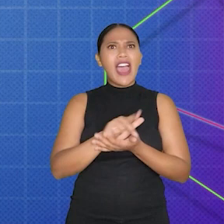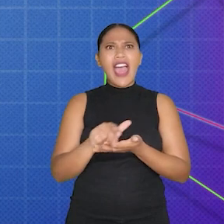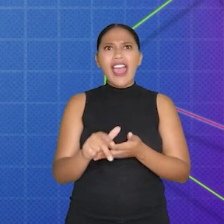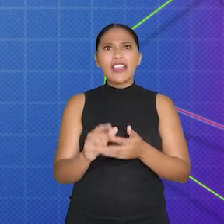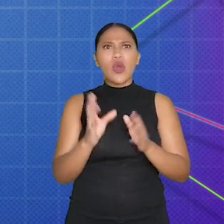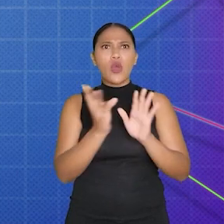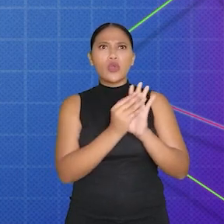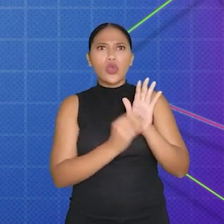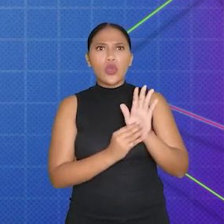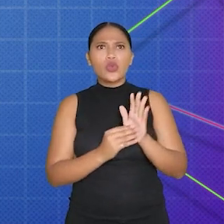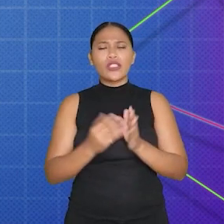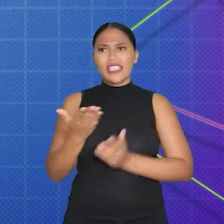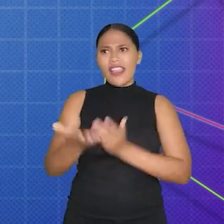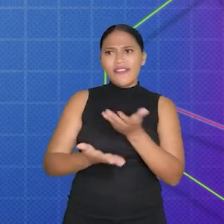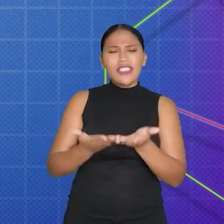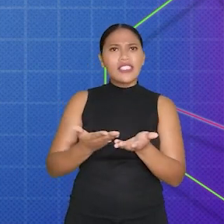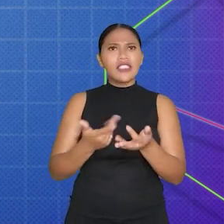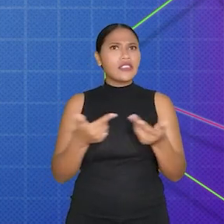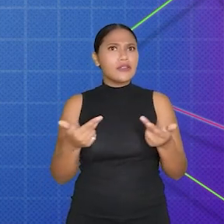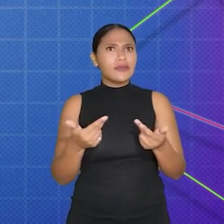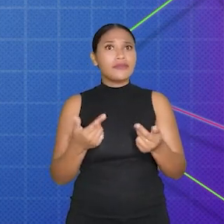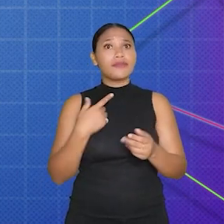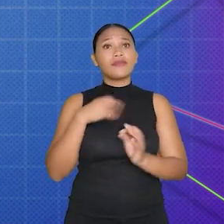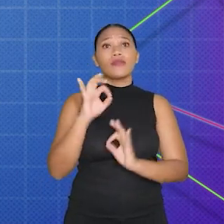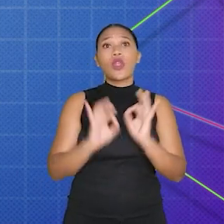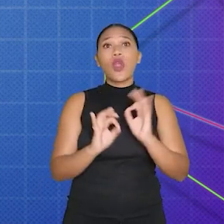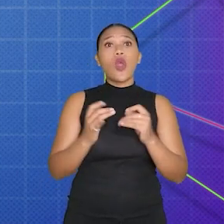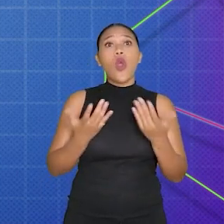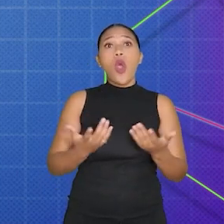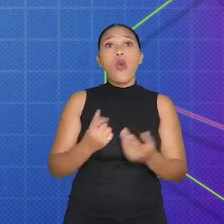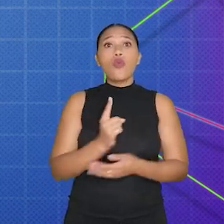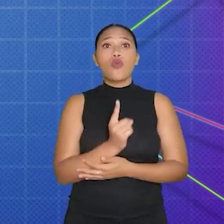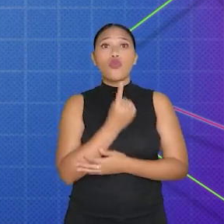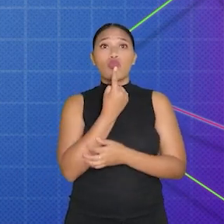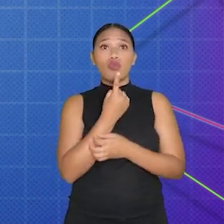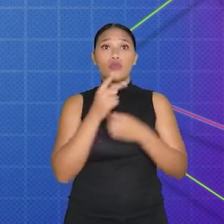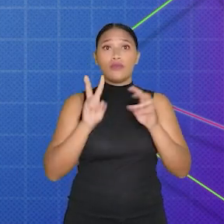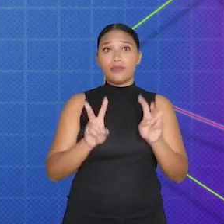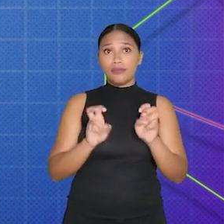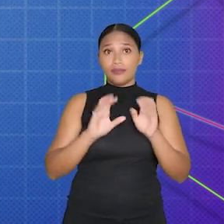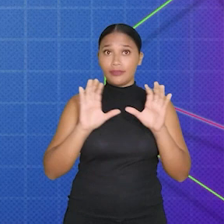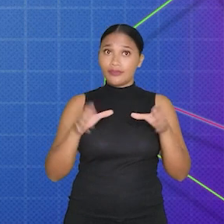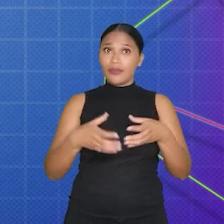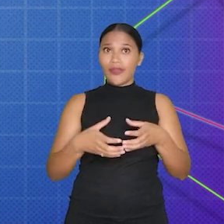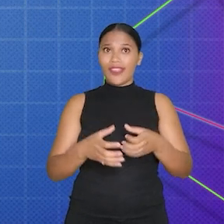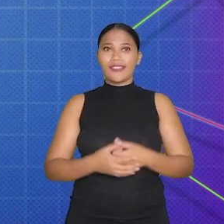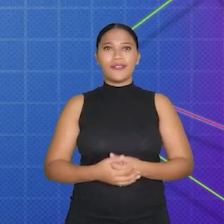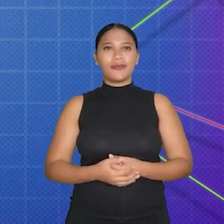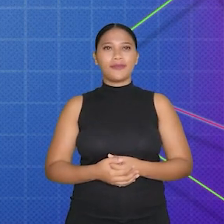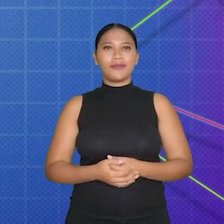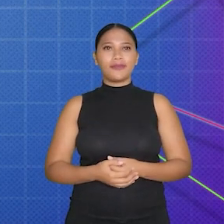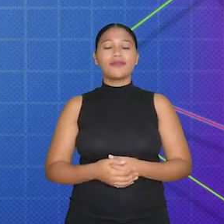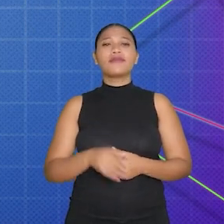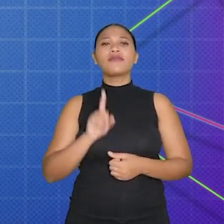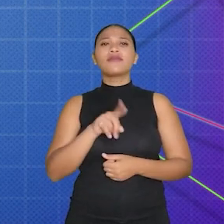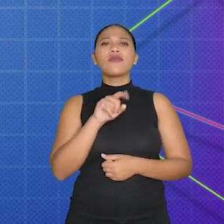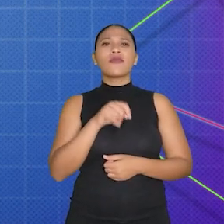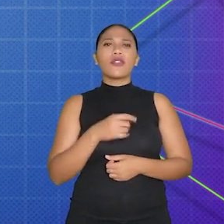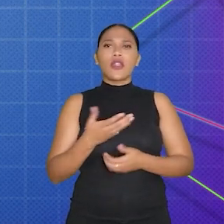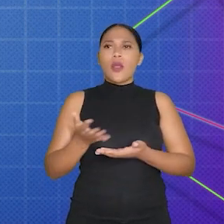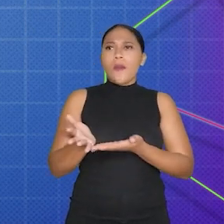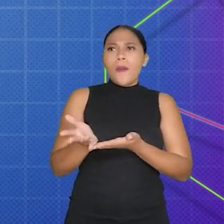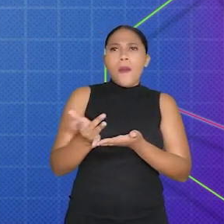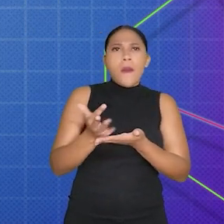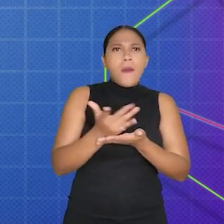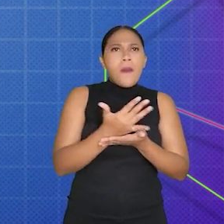variedade de serviços, conteúdos e recursos na web, geralmente organizados em torno de um determinado tópico ou comunidade. Os